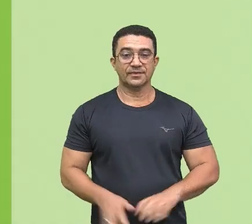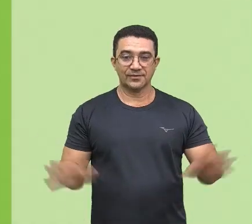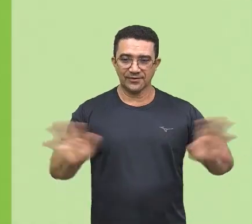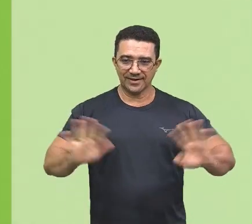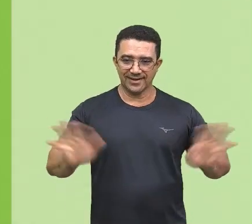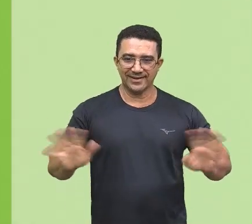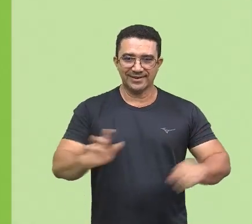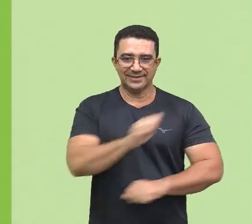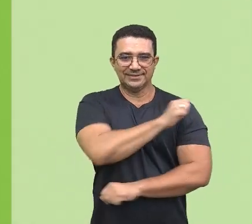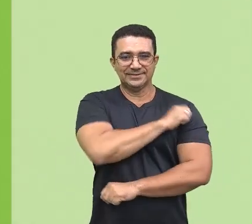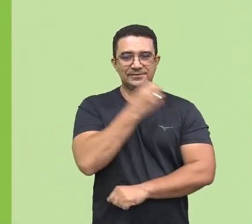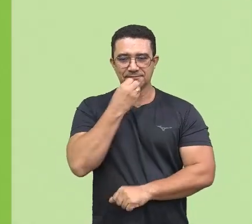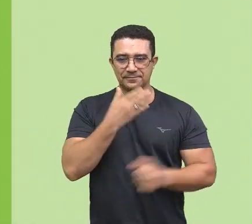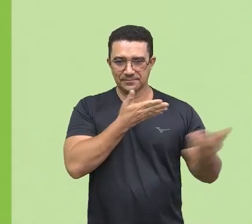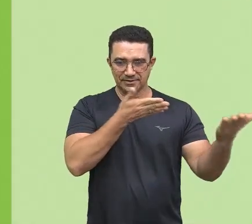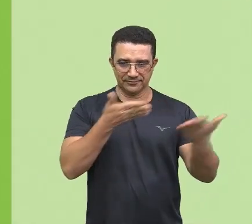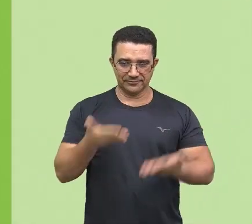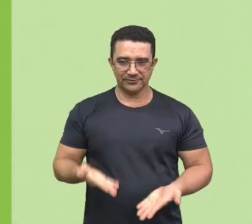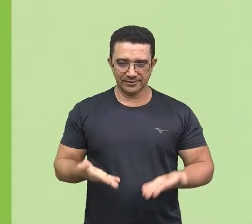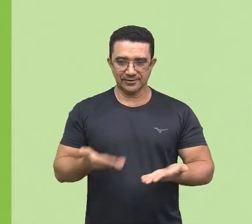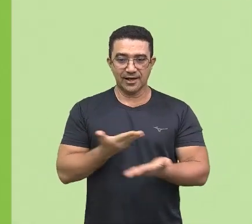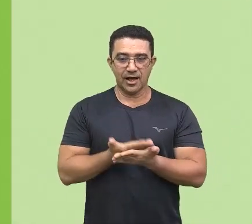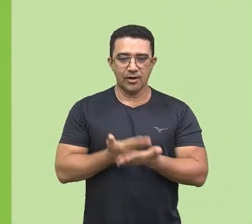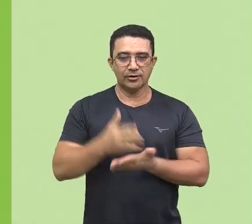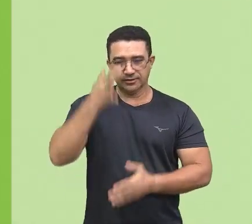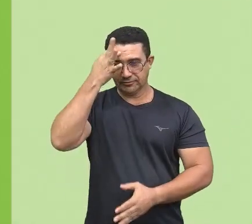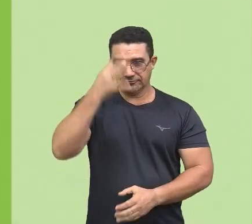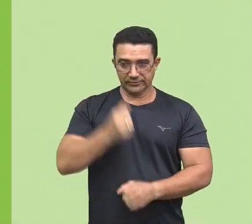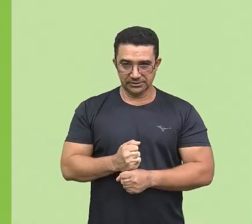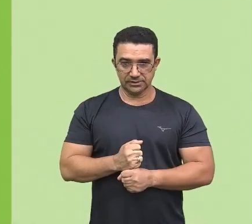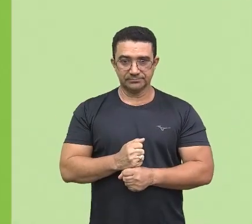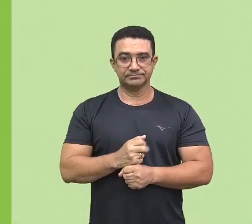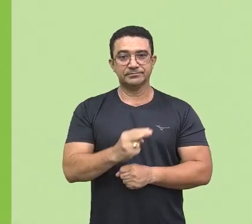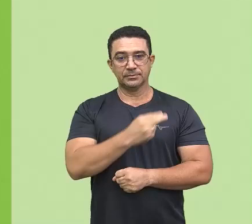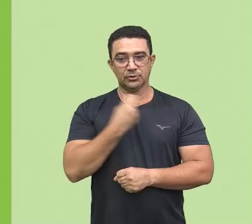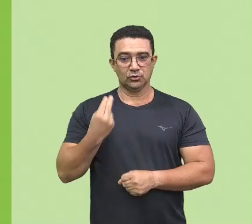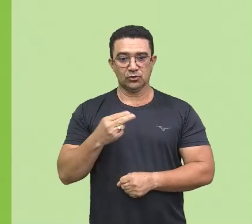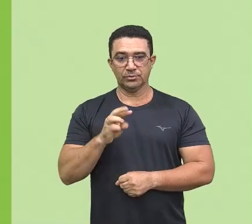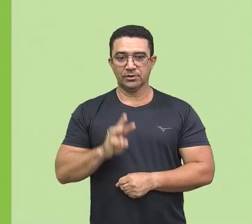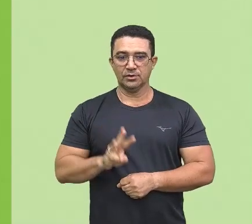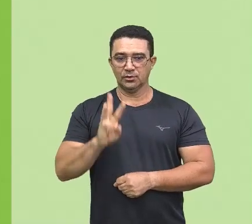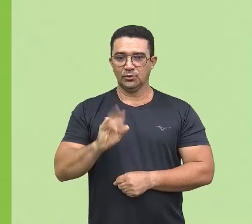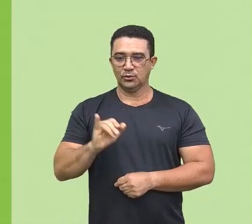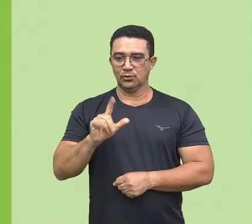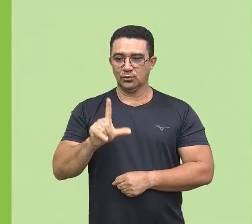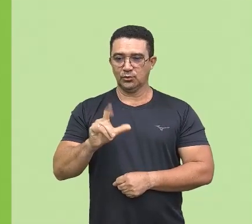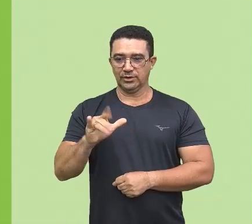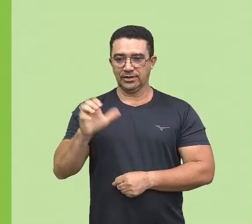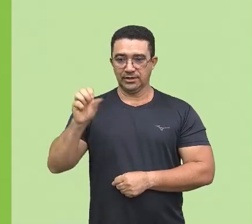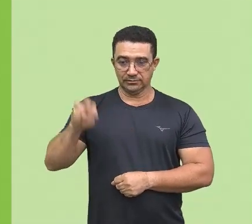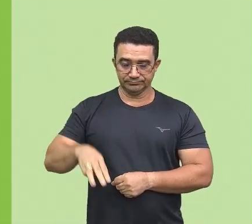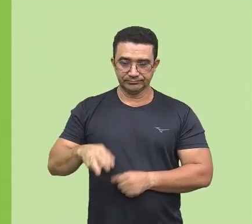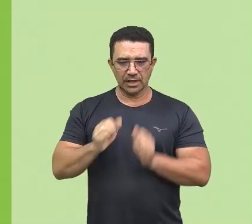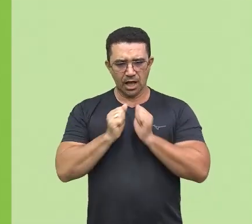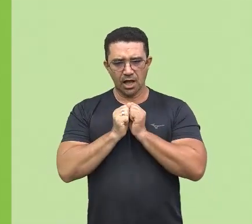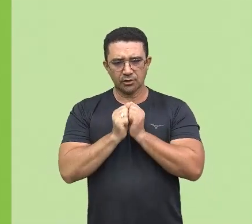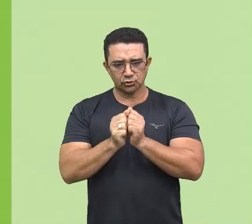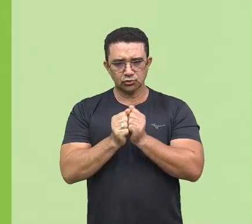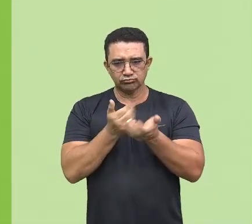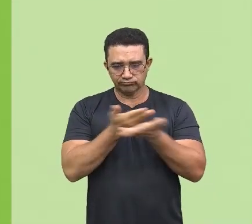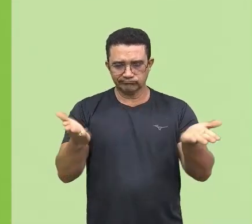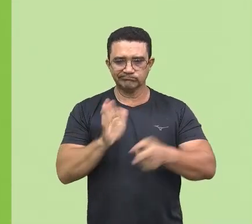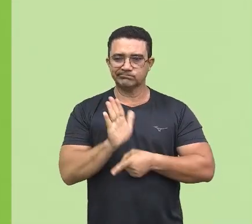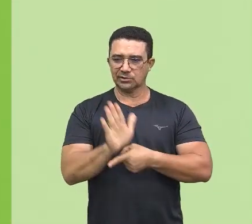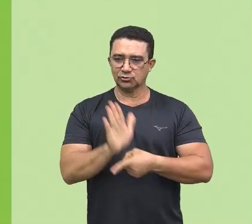Olá pessoal, sejam bem-vindos à nossa aula de Física. Eu sou o professor William Costa, estou aqui para te ajudar a entender tudo sobre